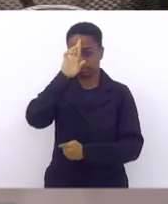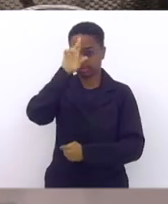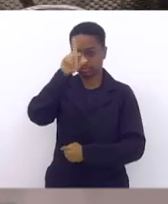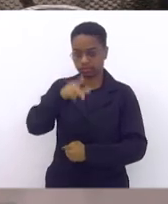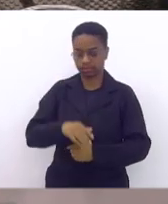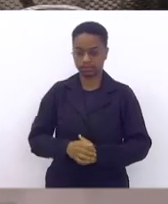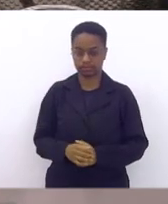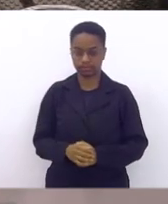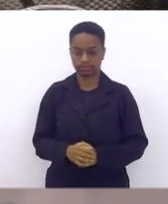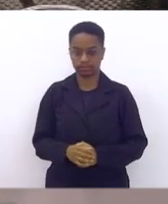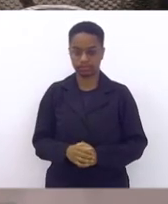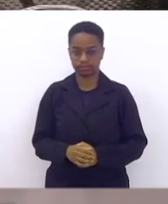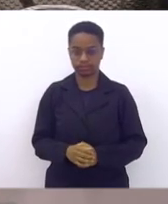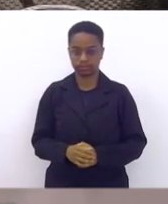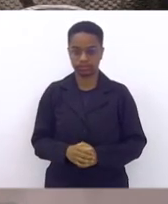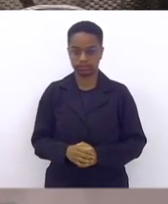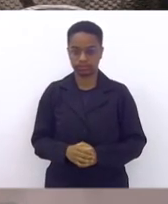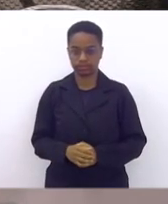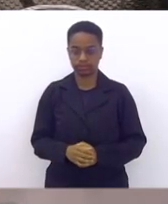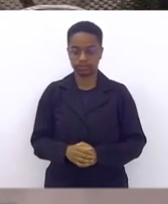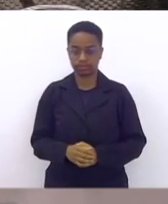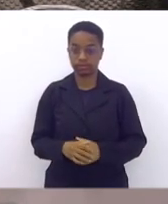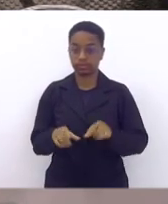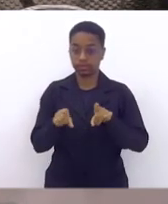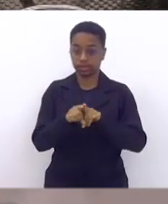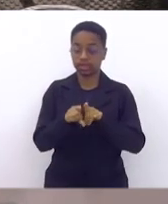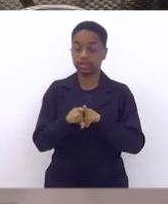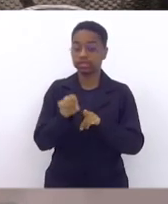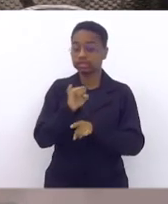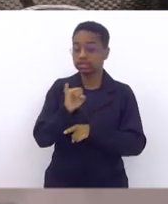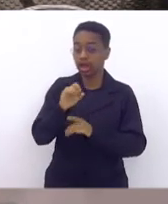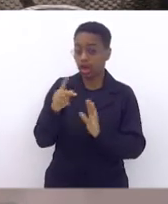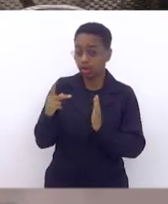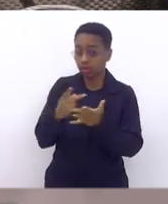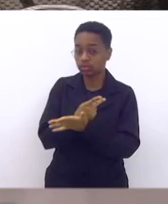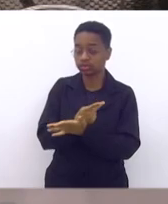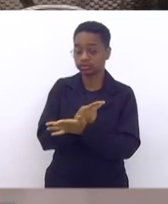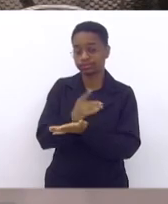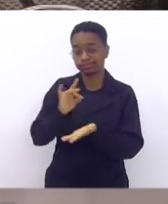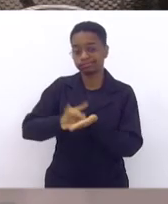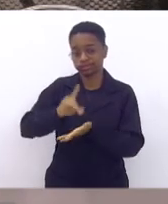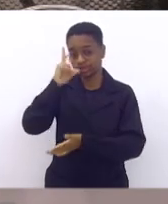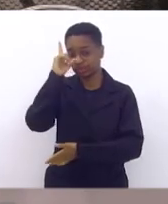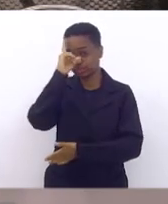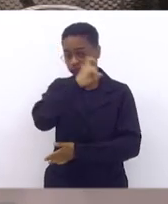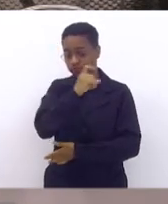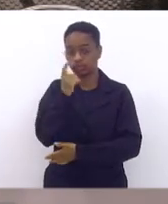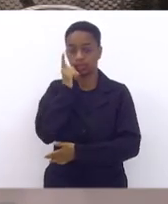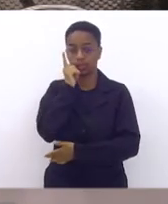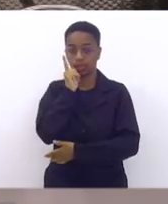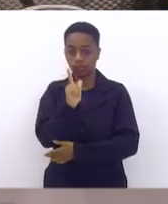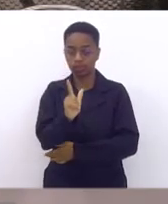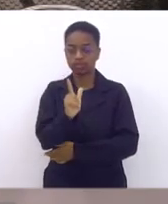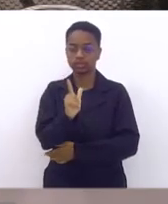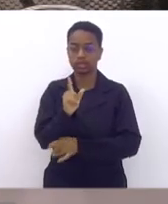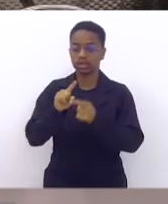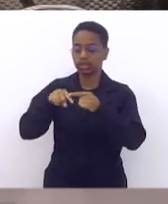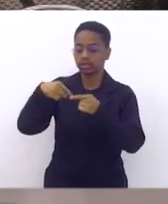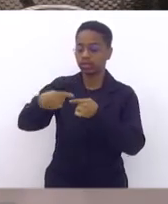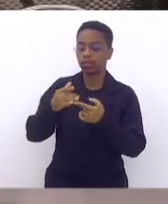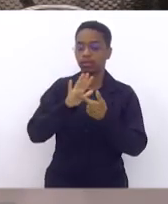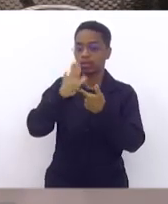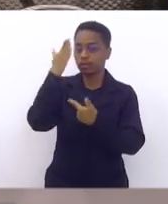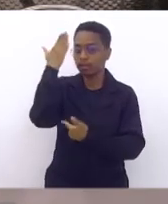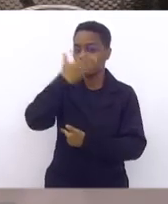equivocada. E, uma vez isso acontecendo, é muito difícil de conseguir depois provar que não